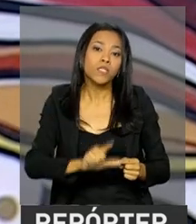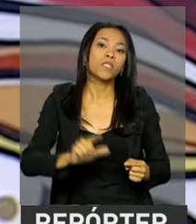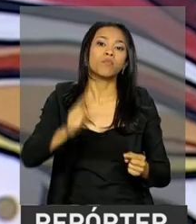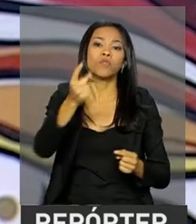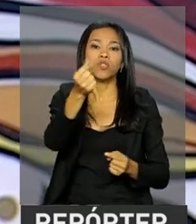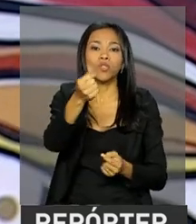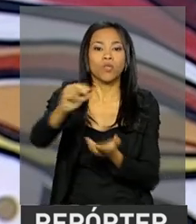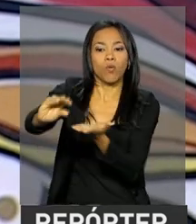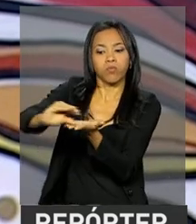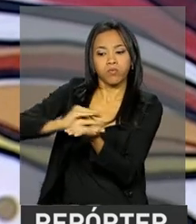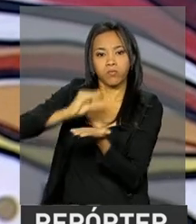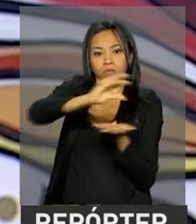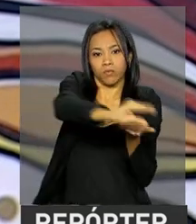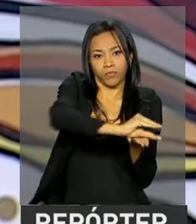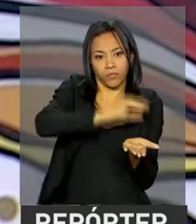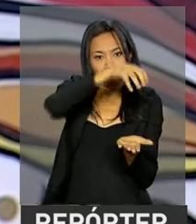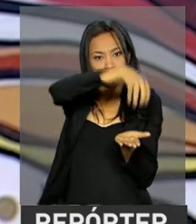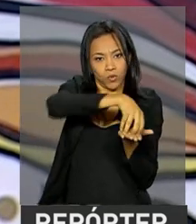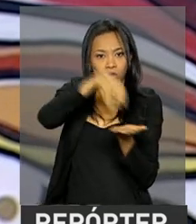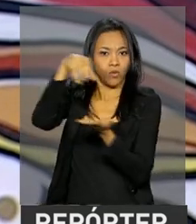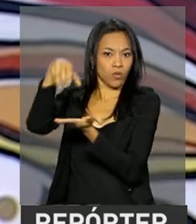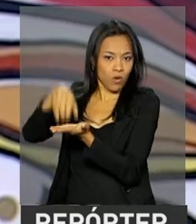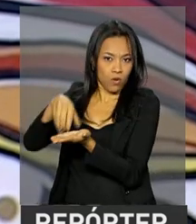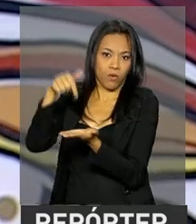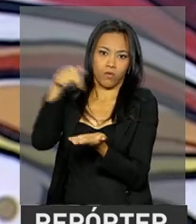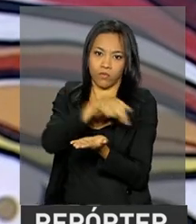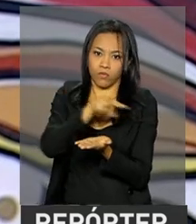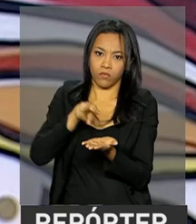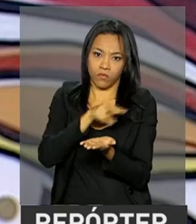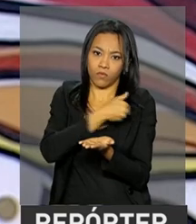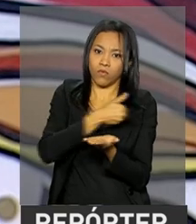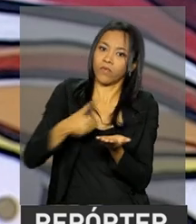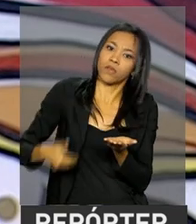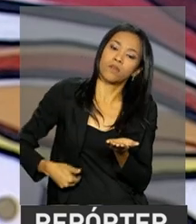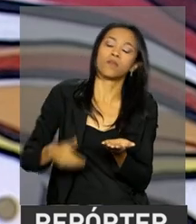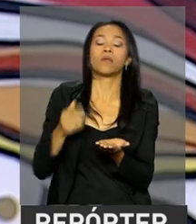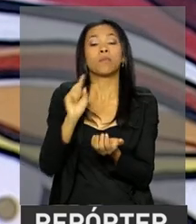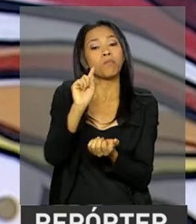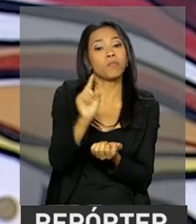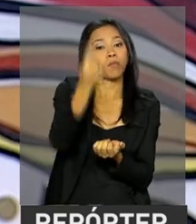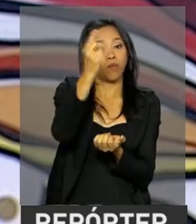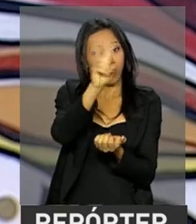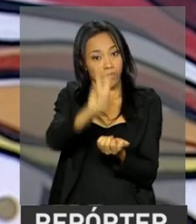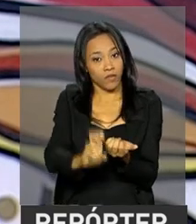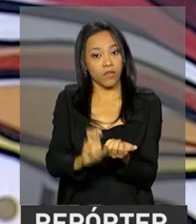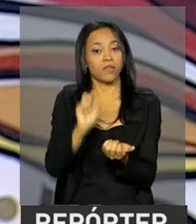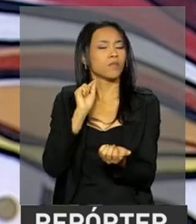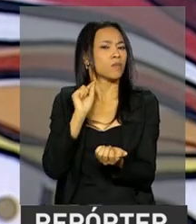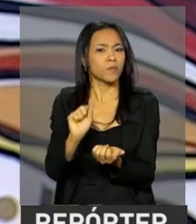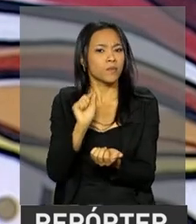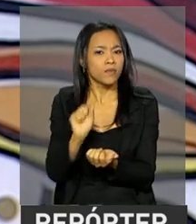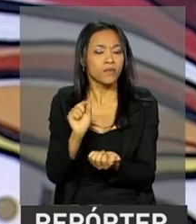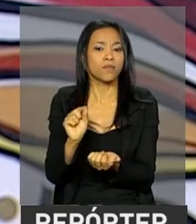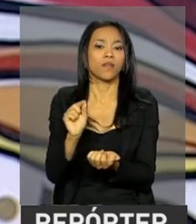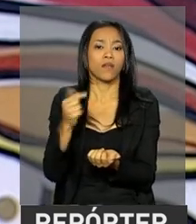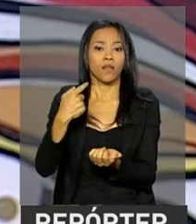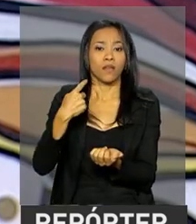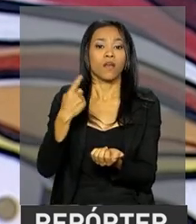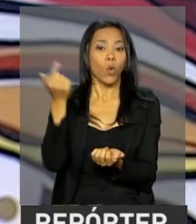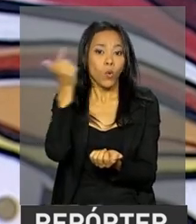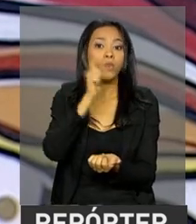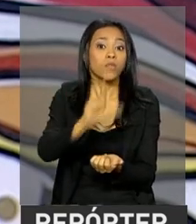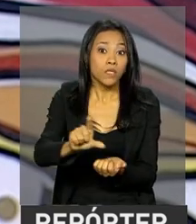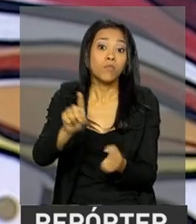desses órgãos e pela primeira vez adicionalmente conseguimos